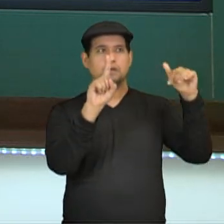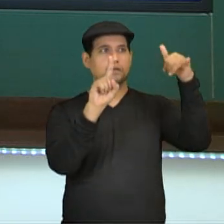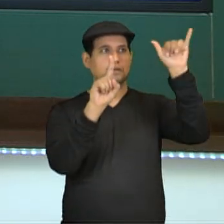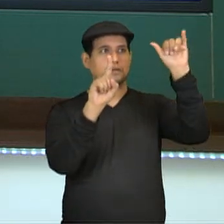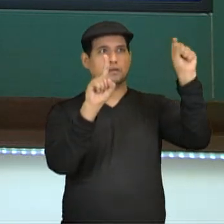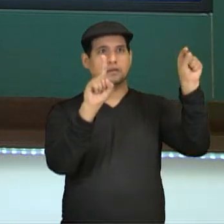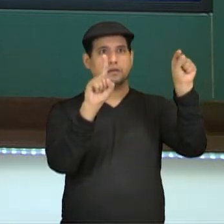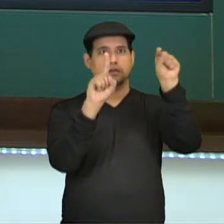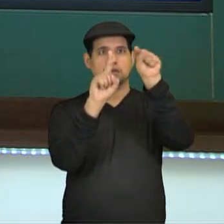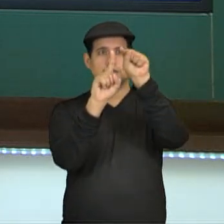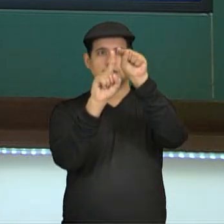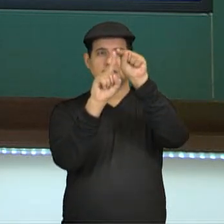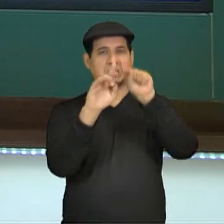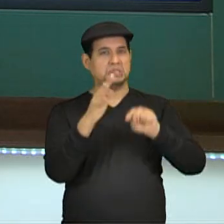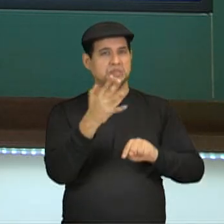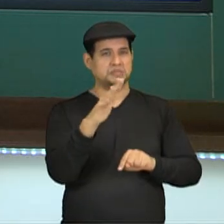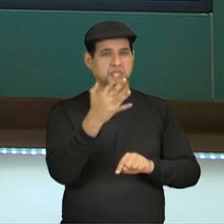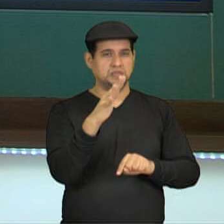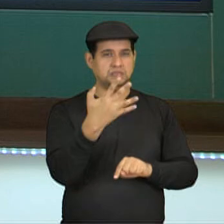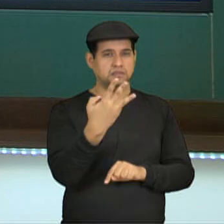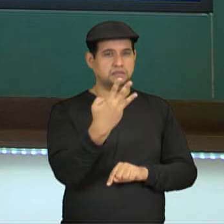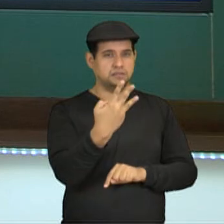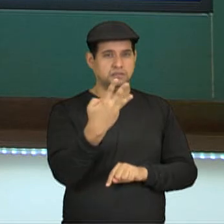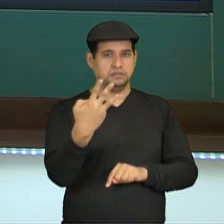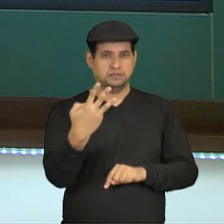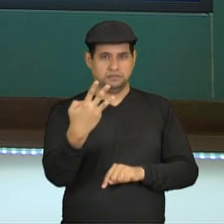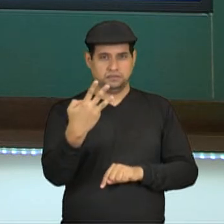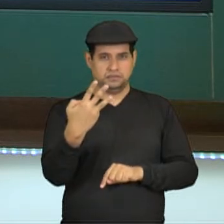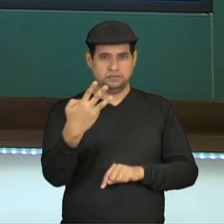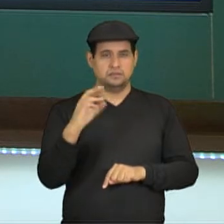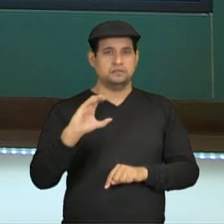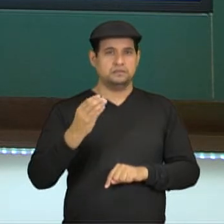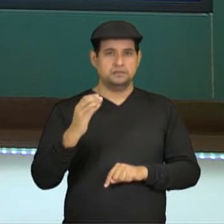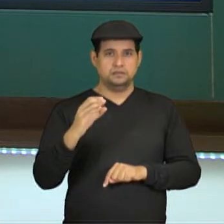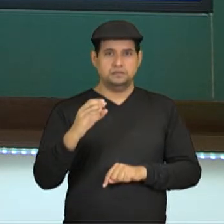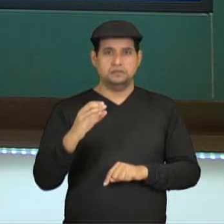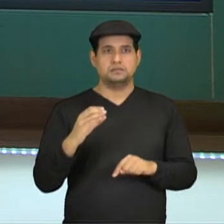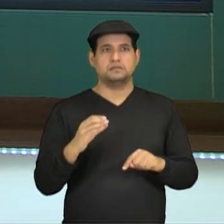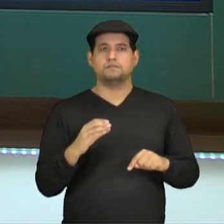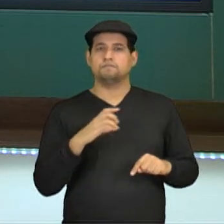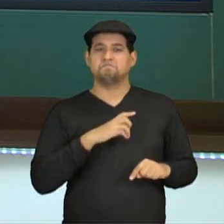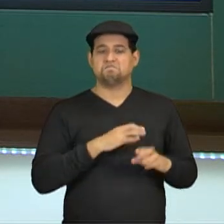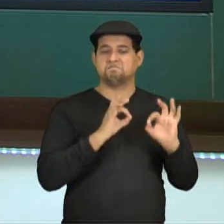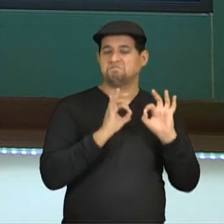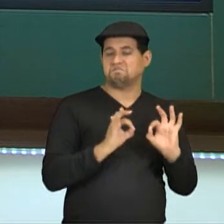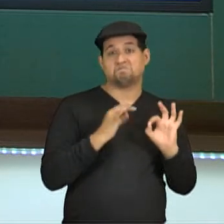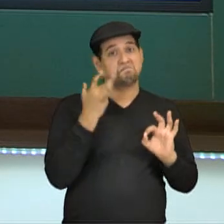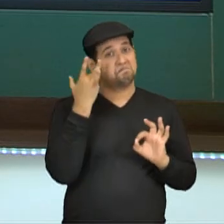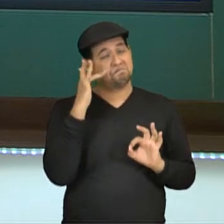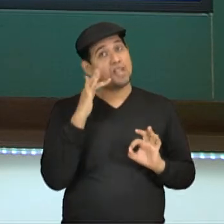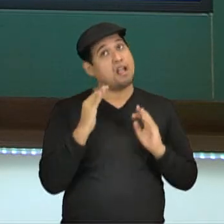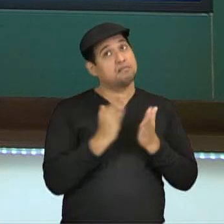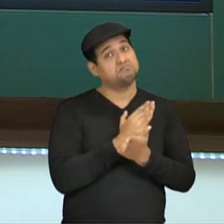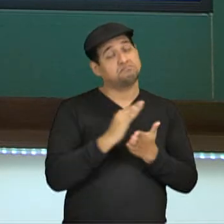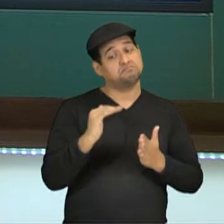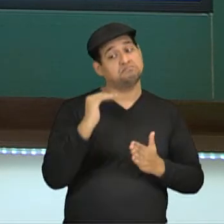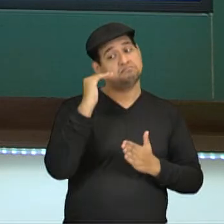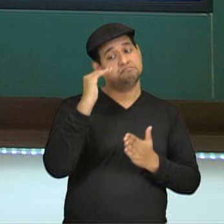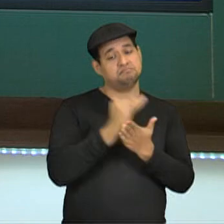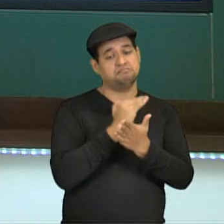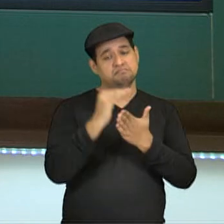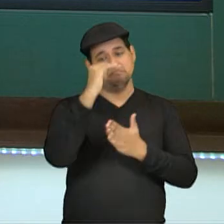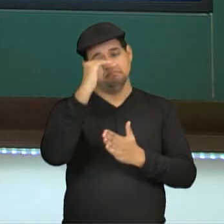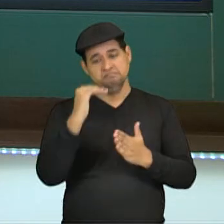Y. Aproximadamente 33 graus, né? Porque nós não temos bem exato ali, pode ser que seja um pouco mais, um pouco